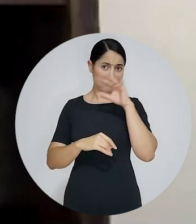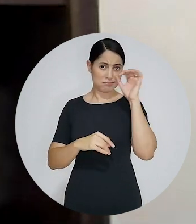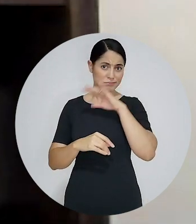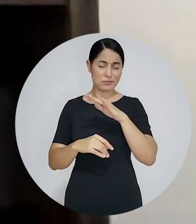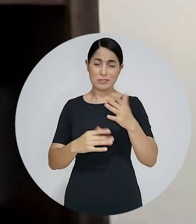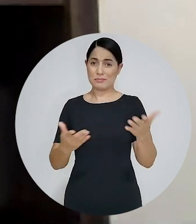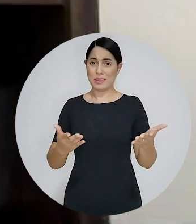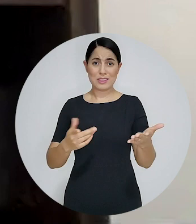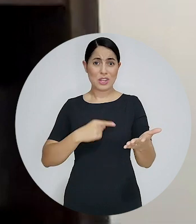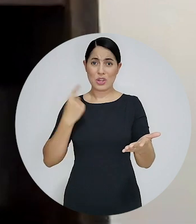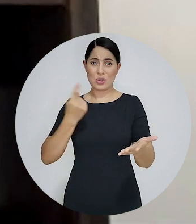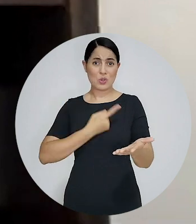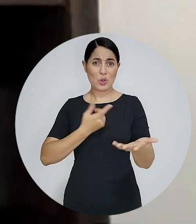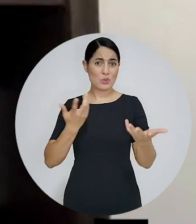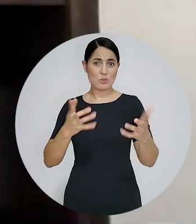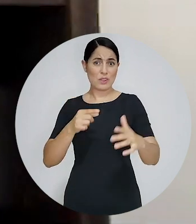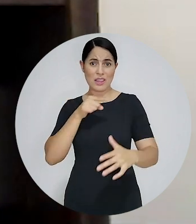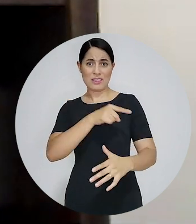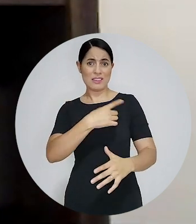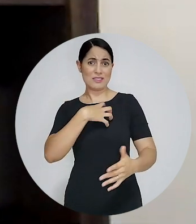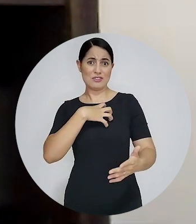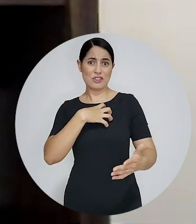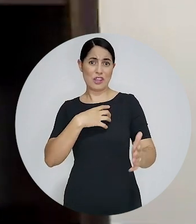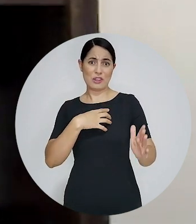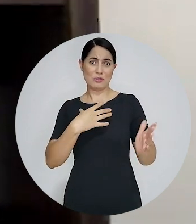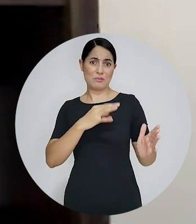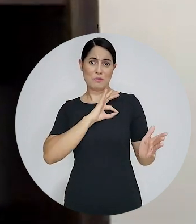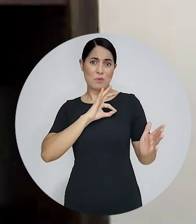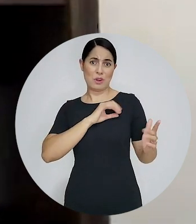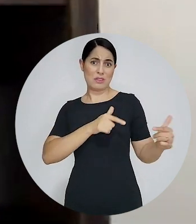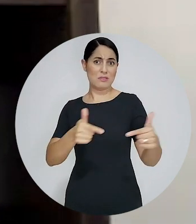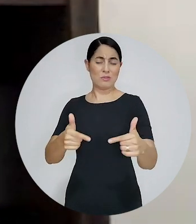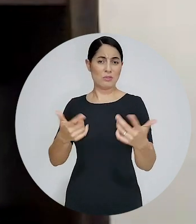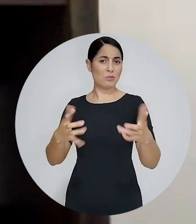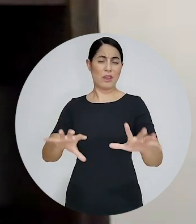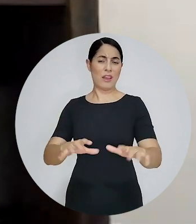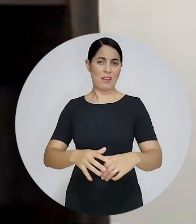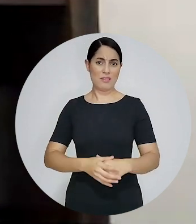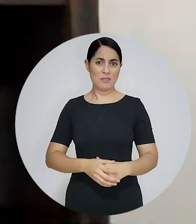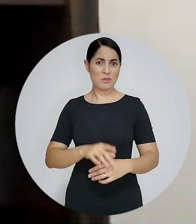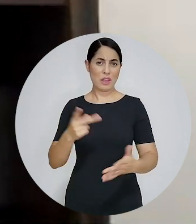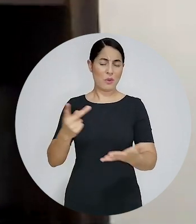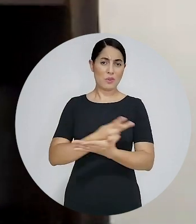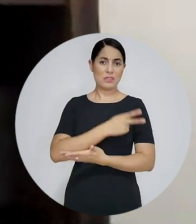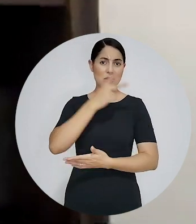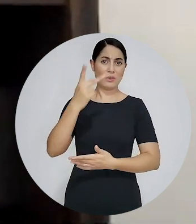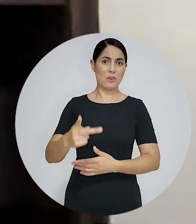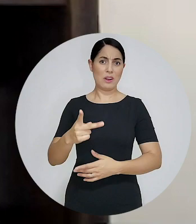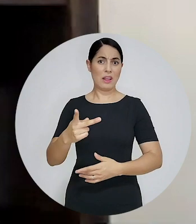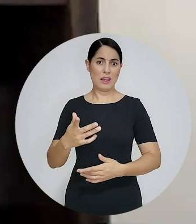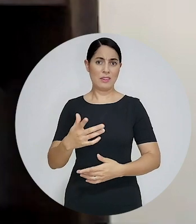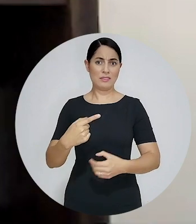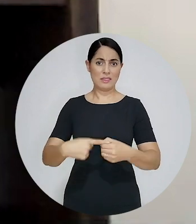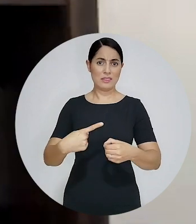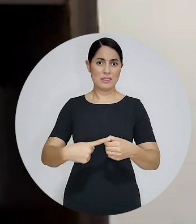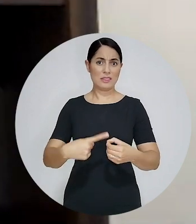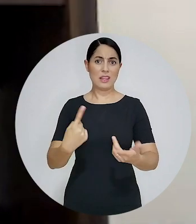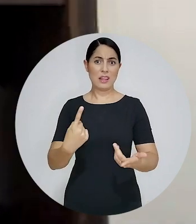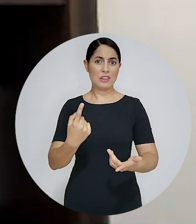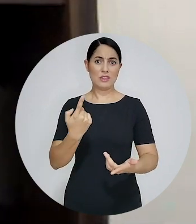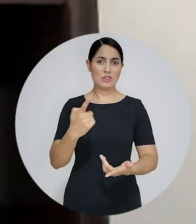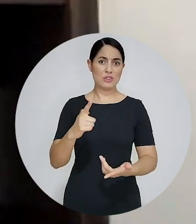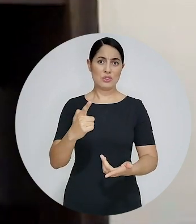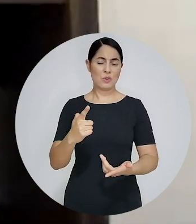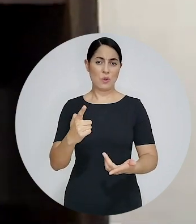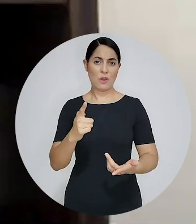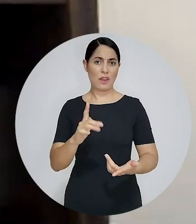nós não queremos policiais atuando como vimos ocorrer lá na cidade de Goiás. Aquilo não é um policial digno